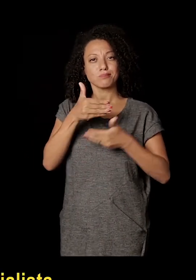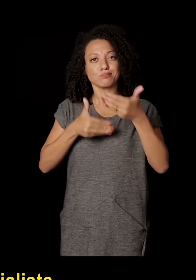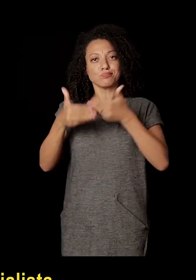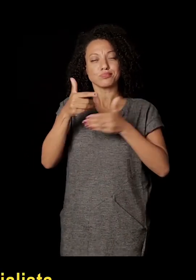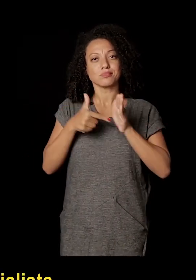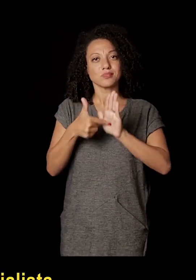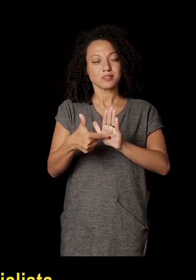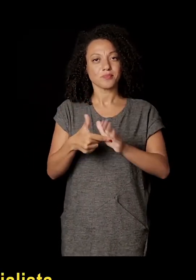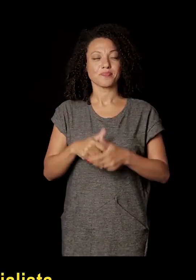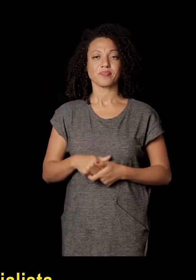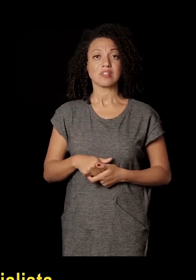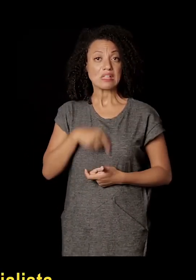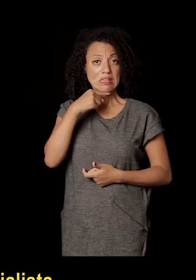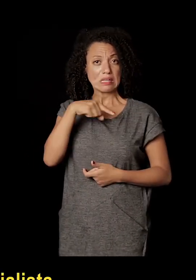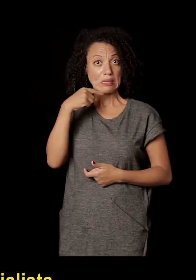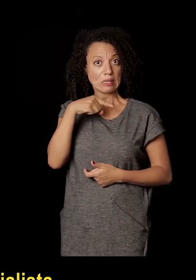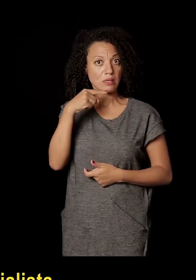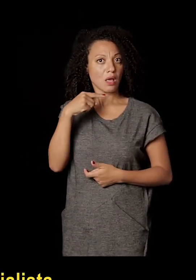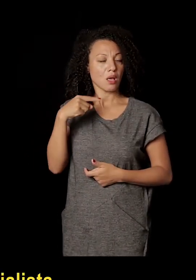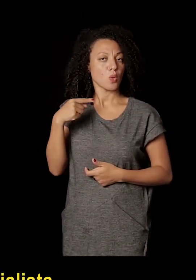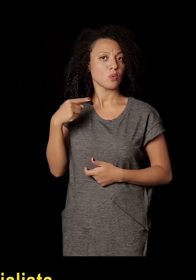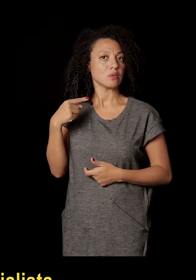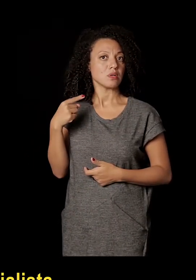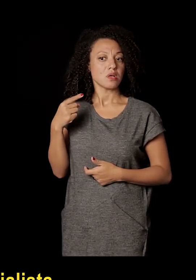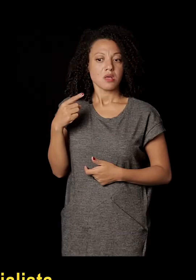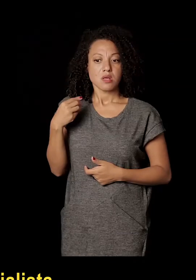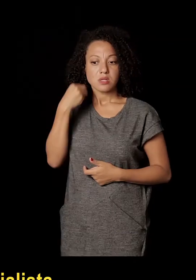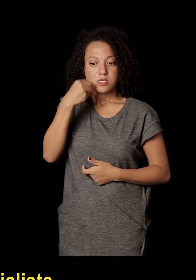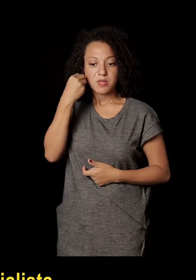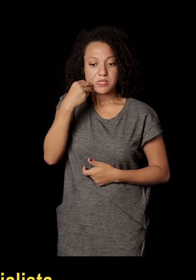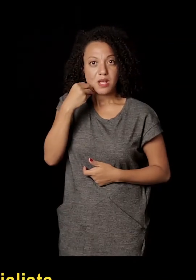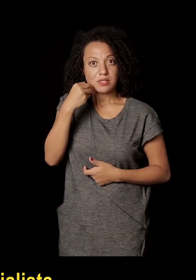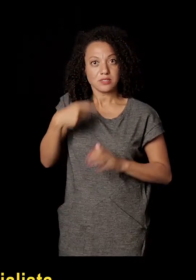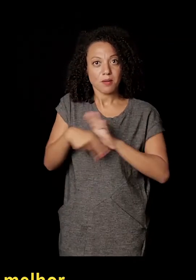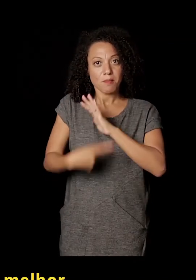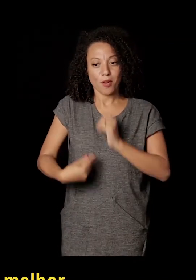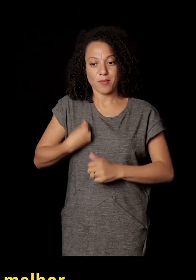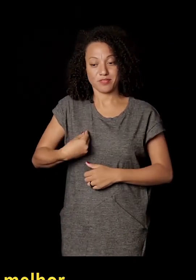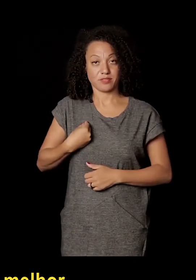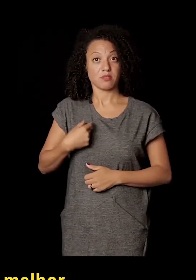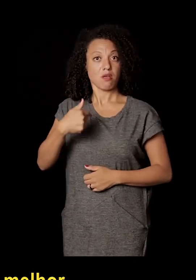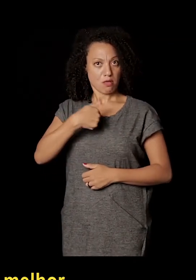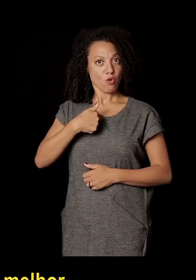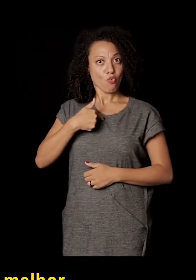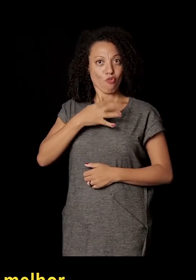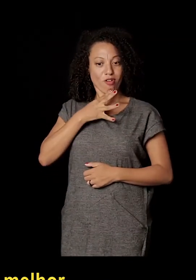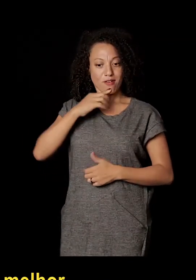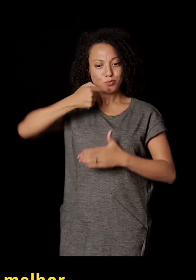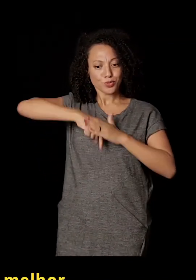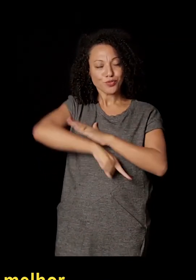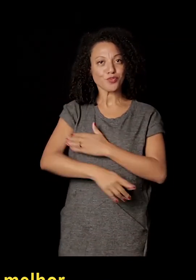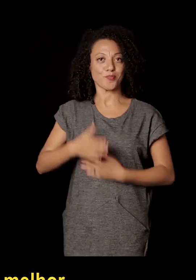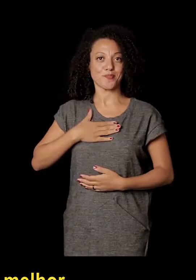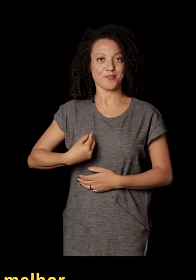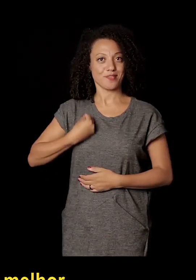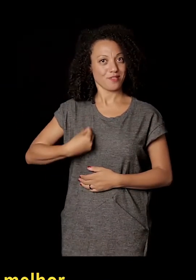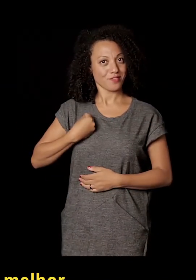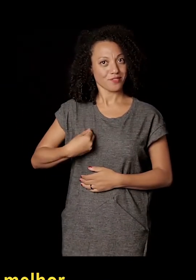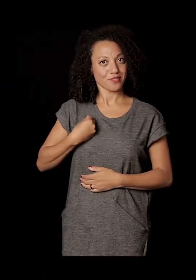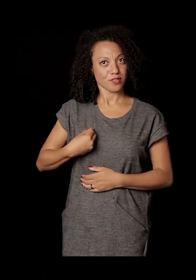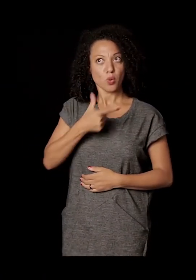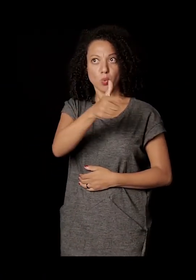nadie es un mayor experto en tu propia vida que tú. No hay nadie que conozca mejor tu propia vida que tú